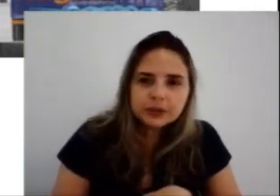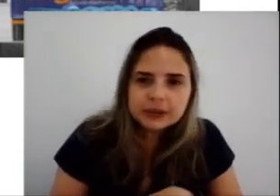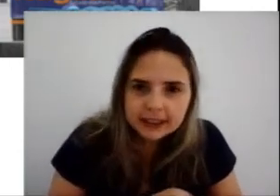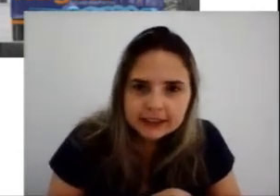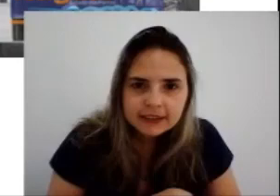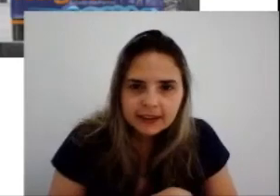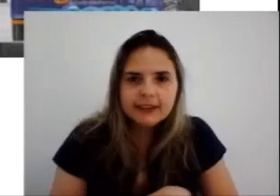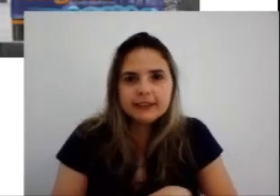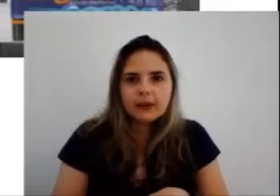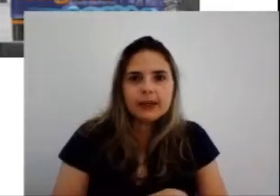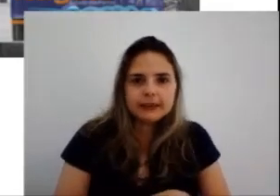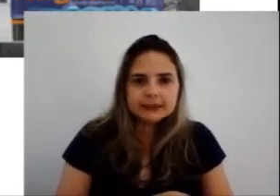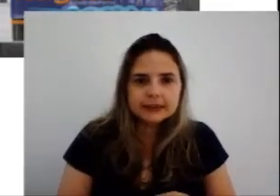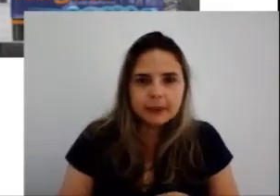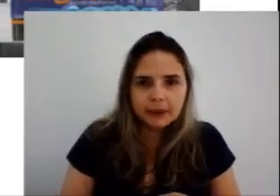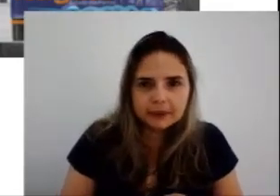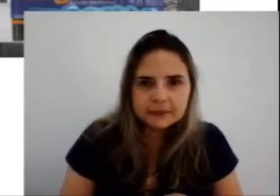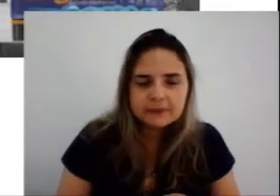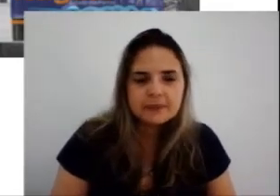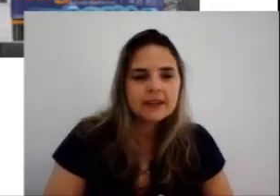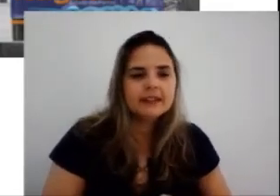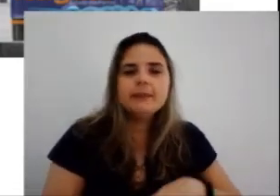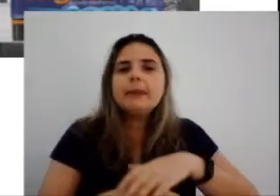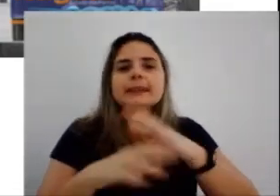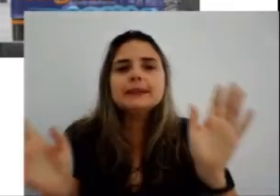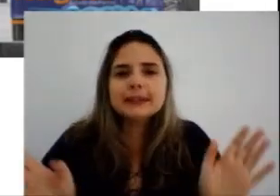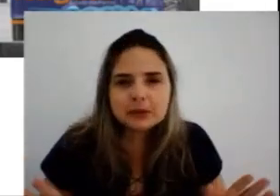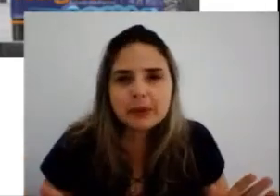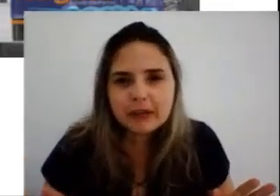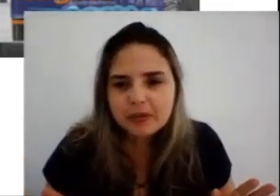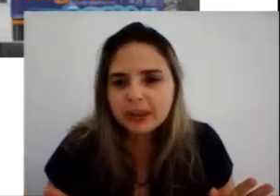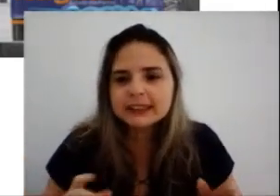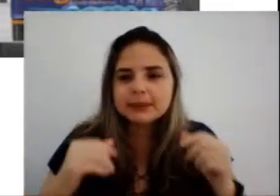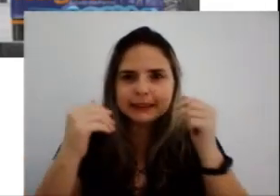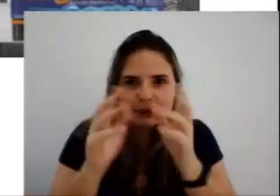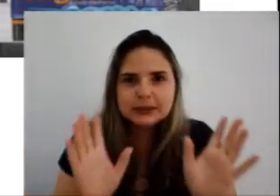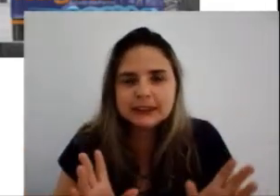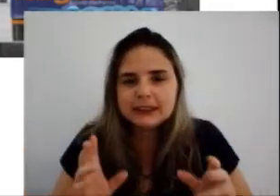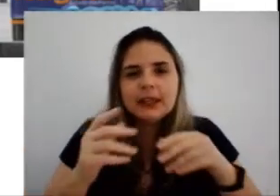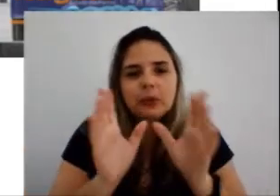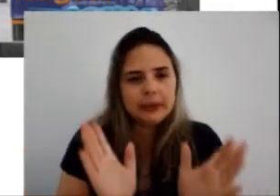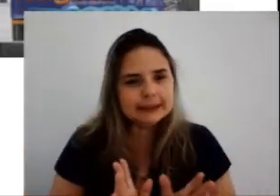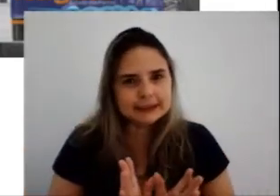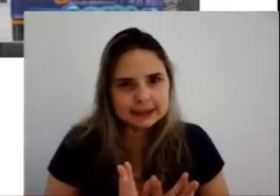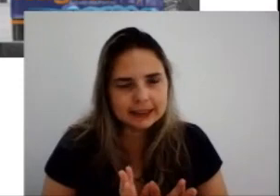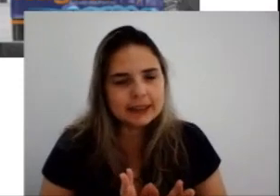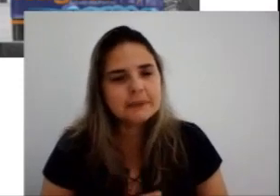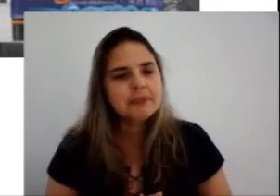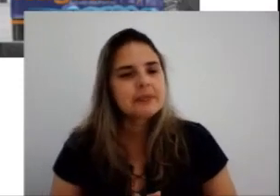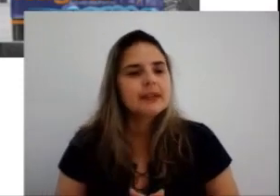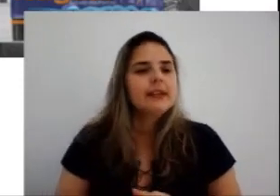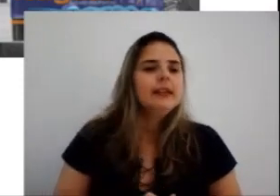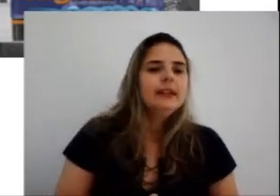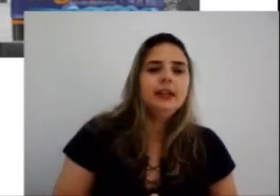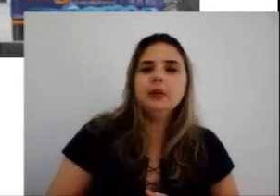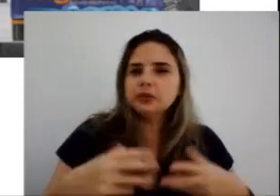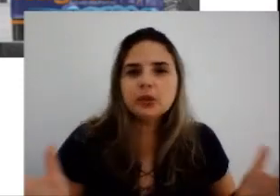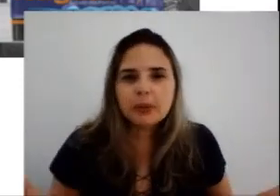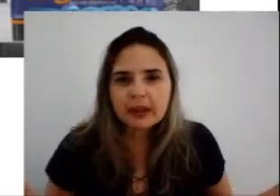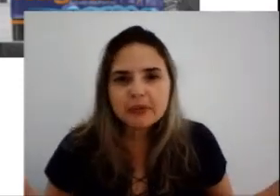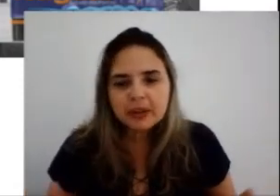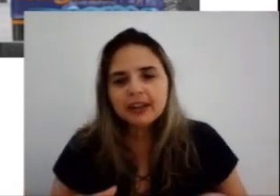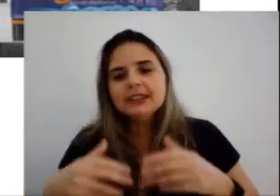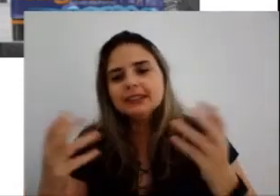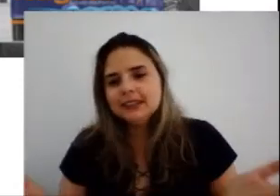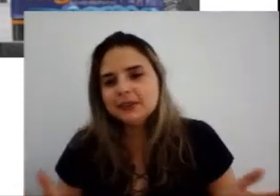quando chega o trem em Itaguaí, tá bom? Mesmo que você não seja botafoguense, mas essa musiquinha é conhecida, né? Eu não